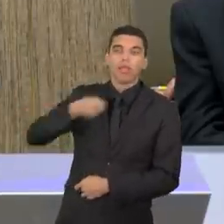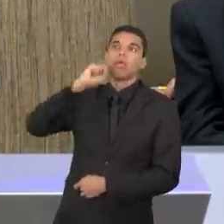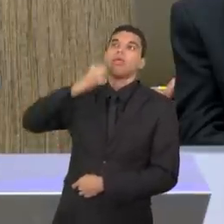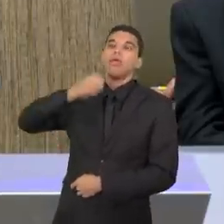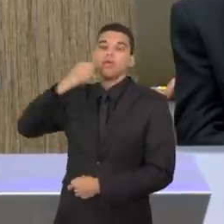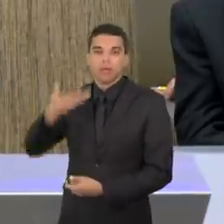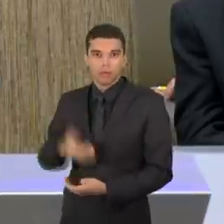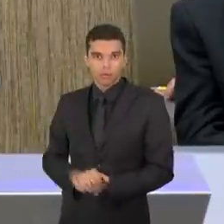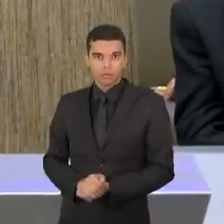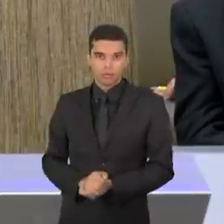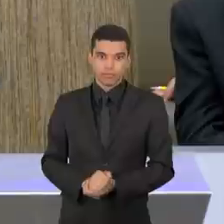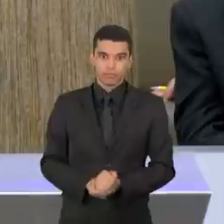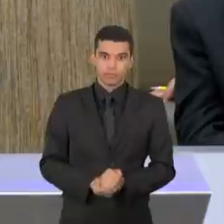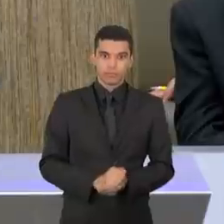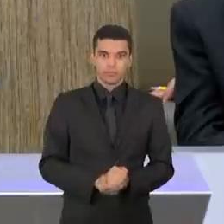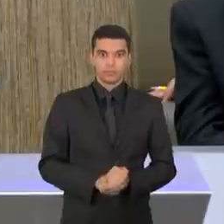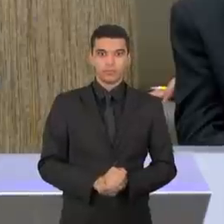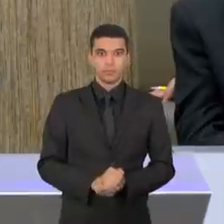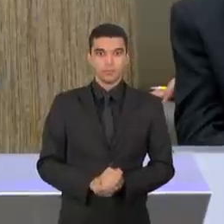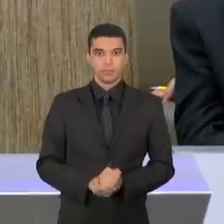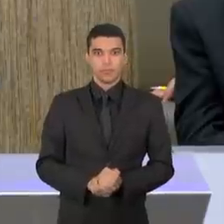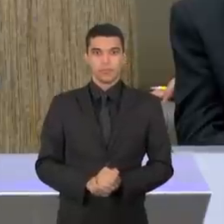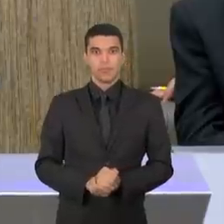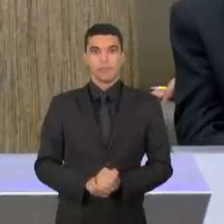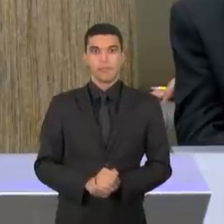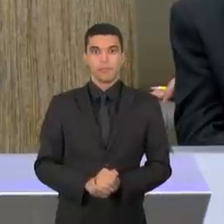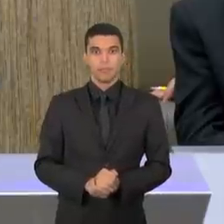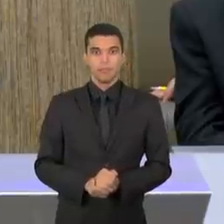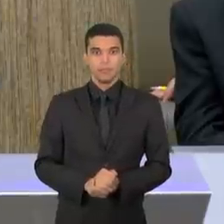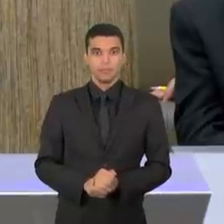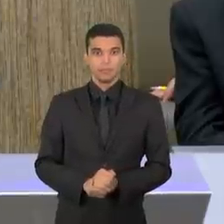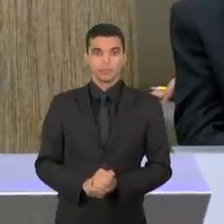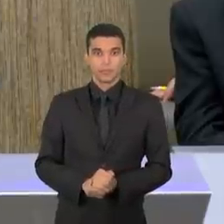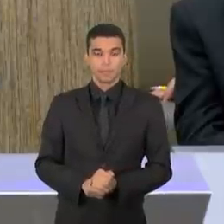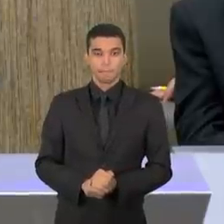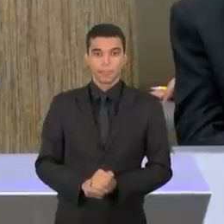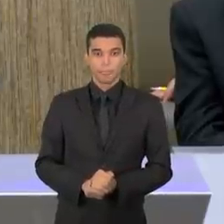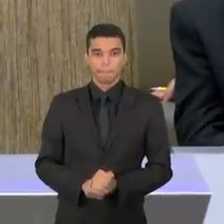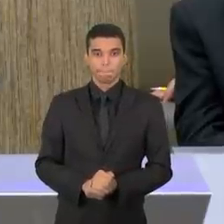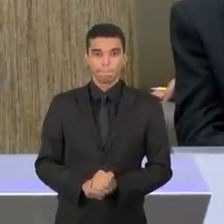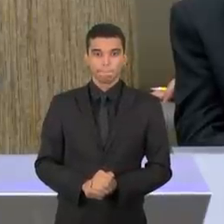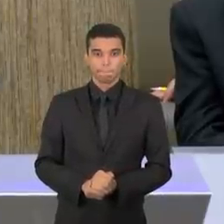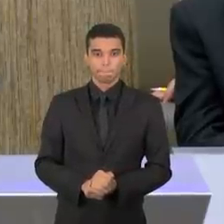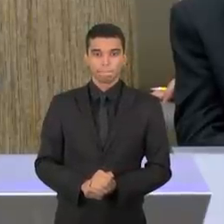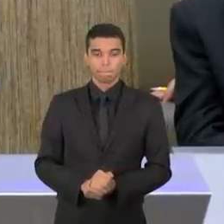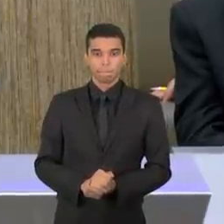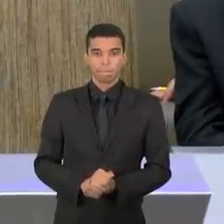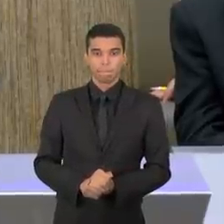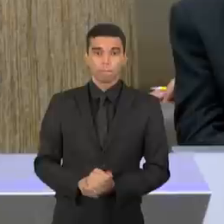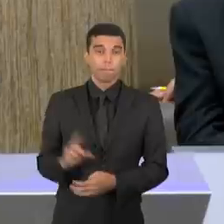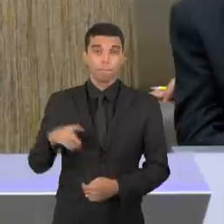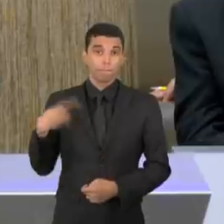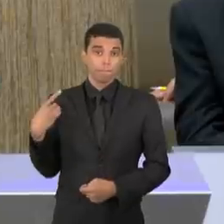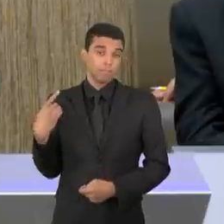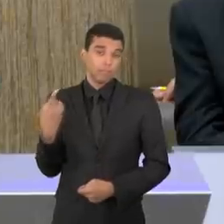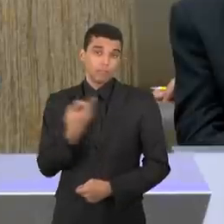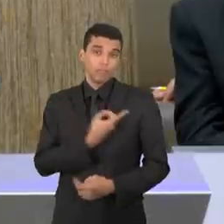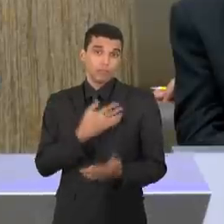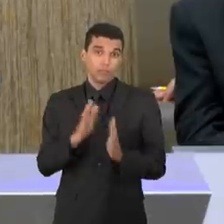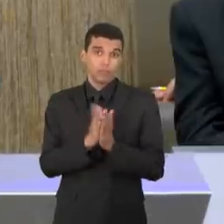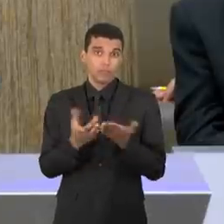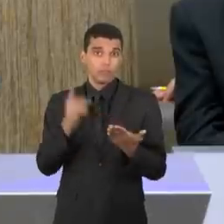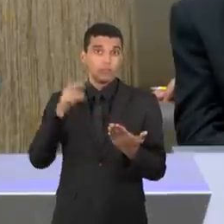sacerdote Joiada morreu, ele era quem sustentava espiritualmente